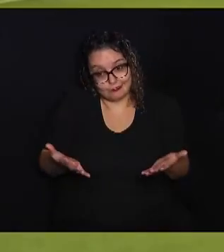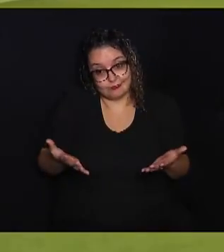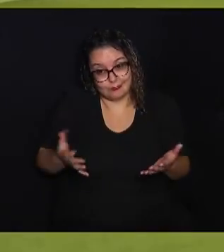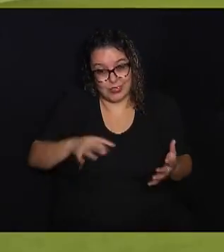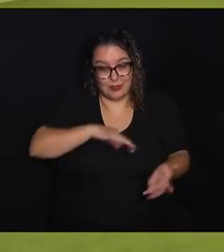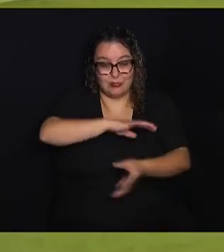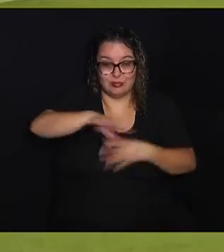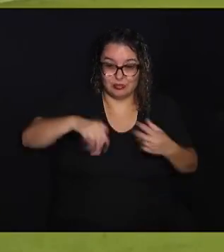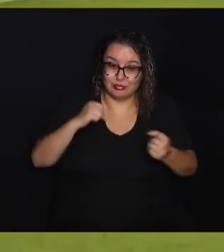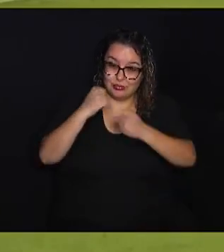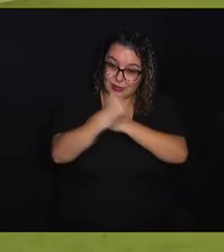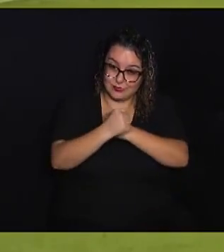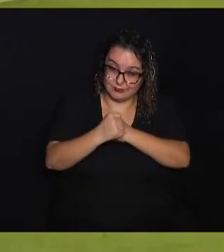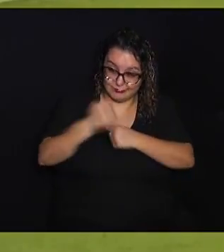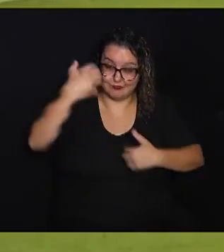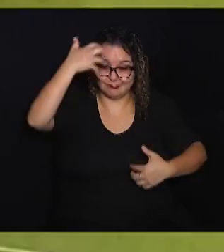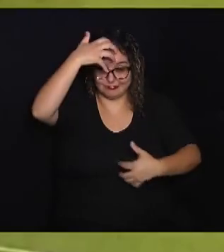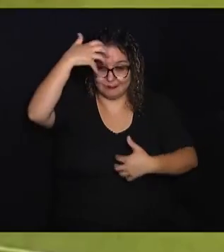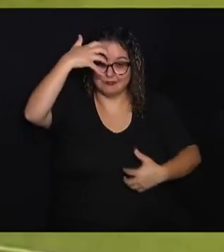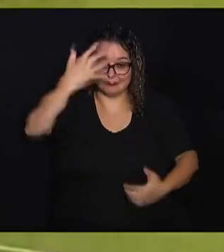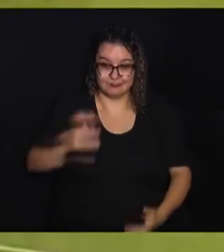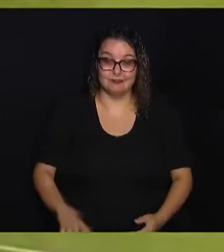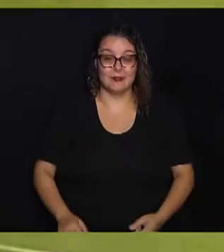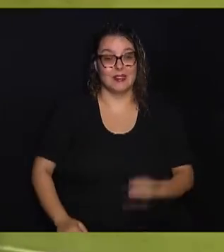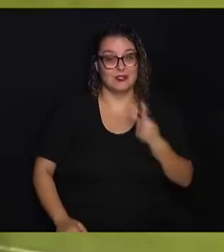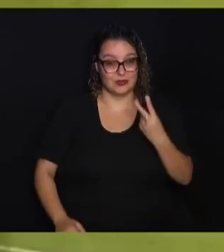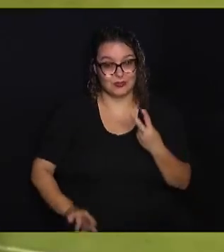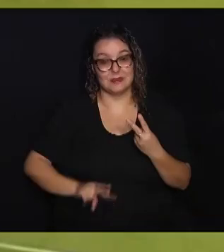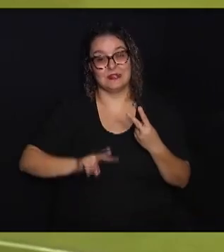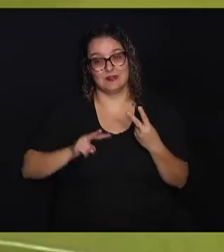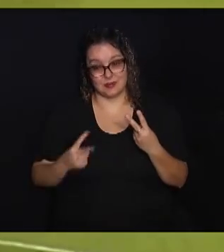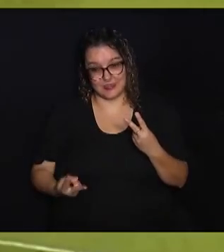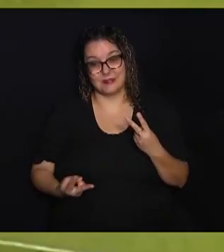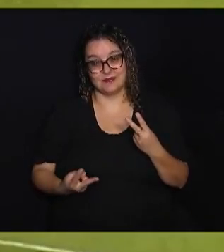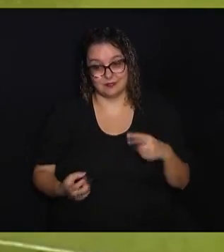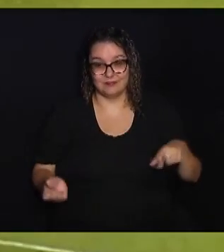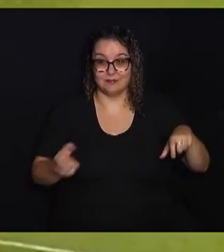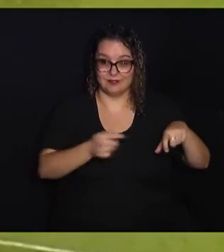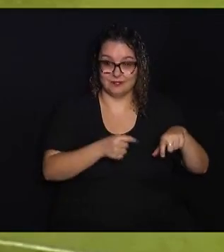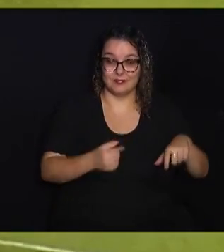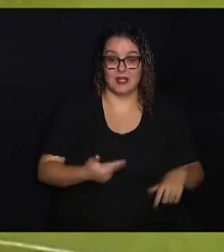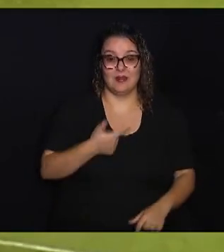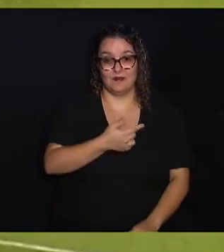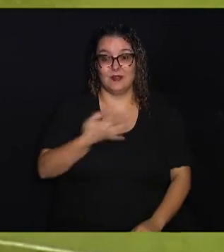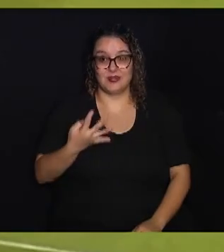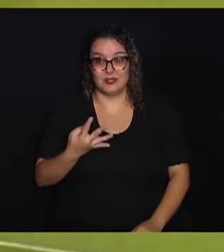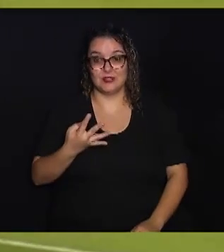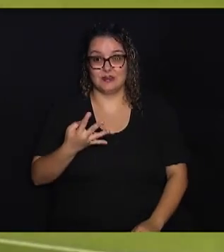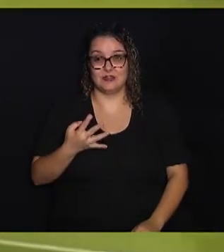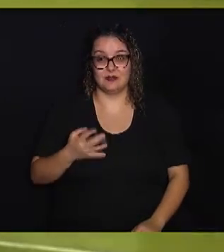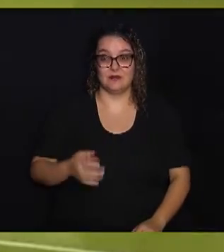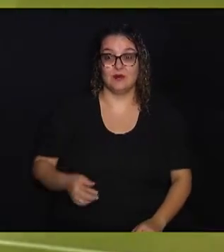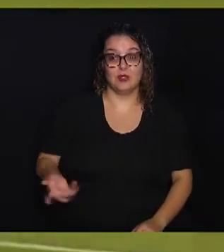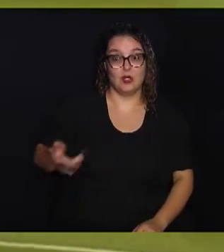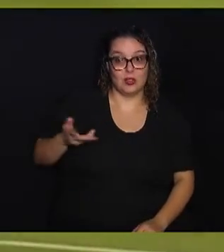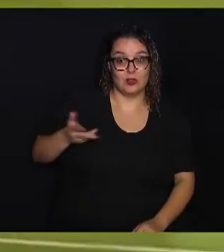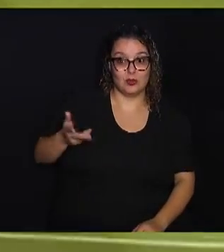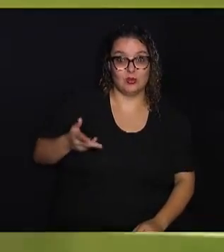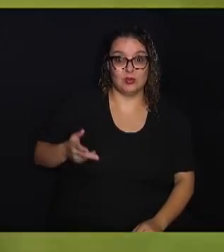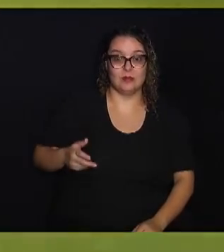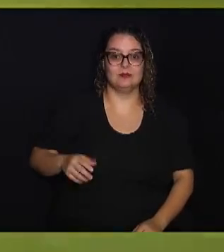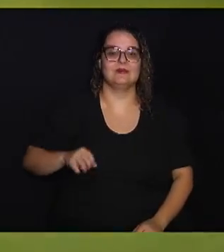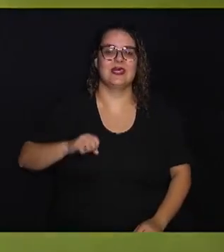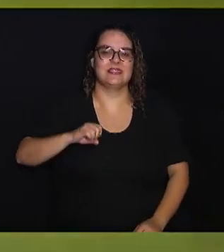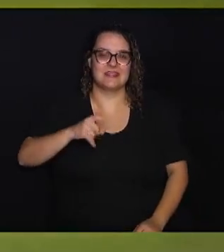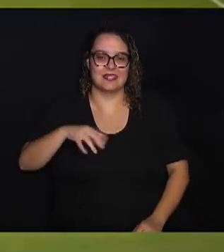desorganizada defesa alvinegra, marcou mais 2 vezes. Aos 23, Bruno Xavier foi lançado em velocidade e tocou na saída